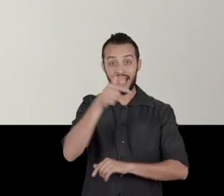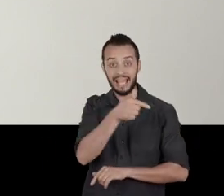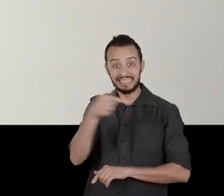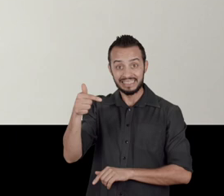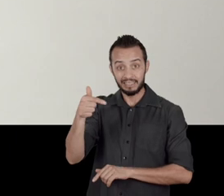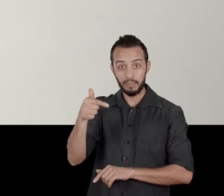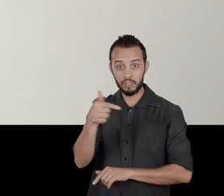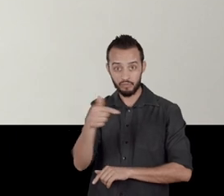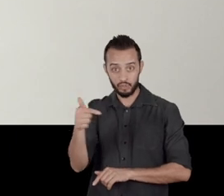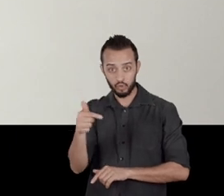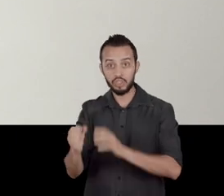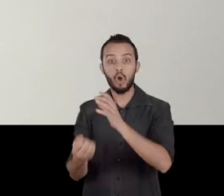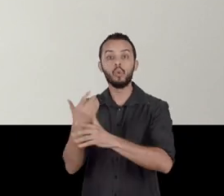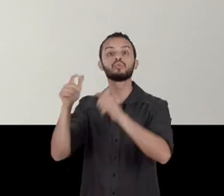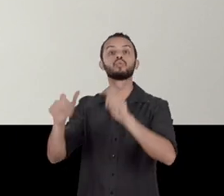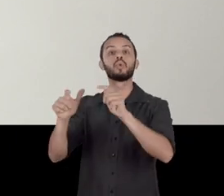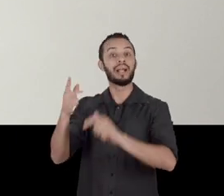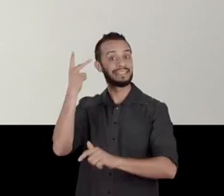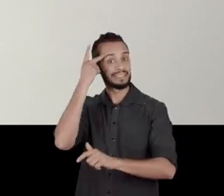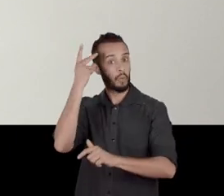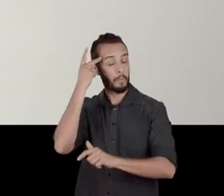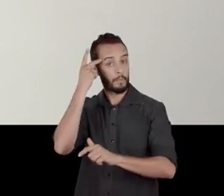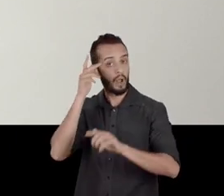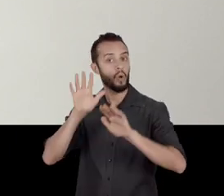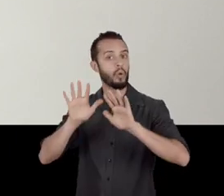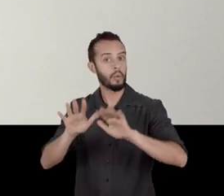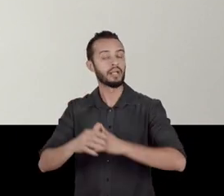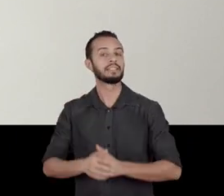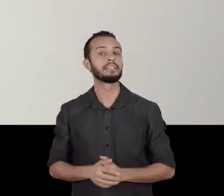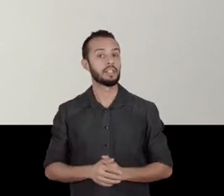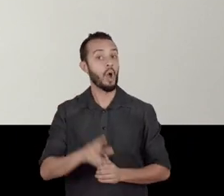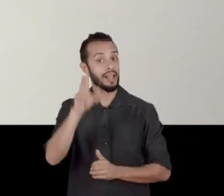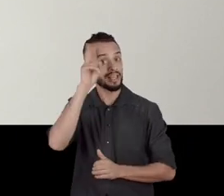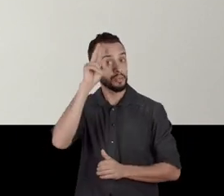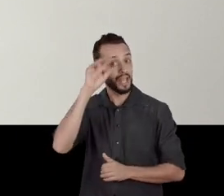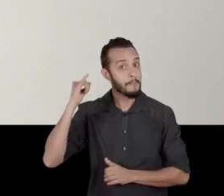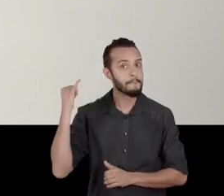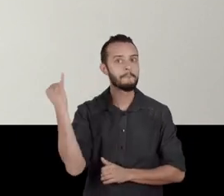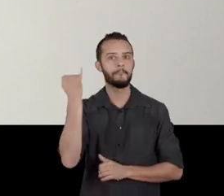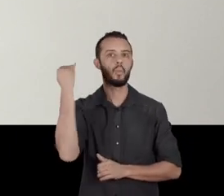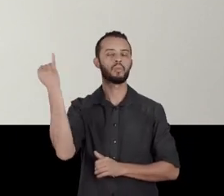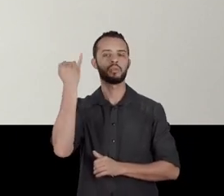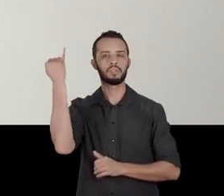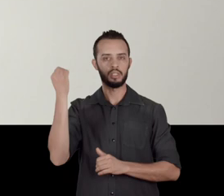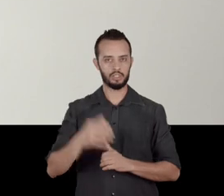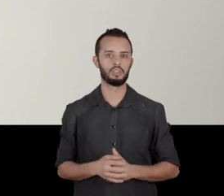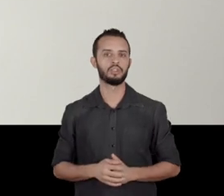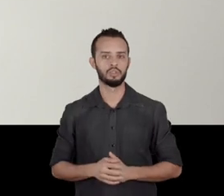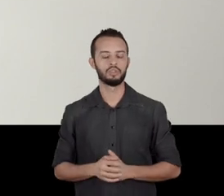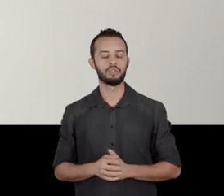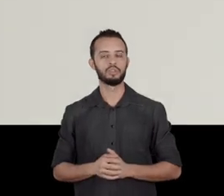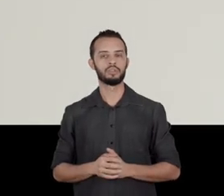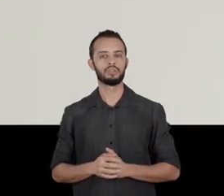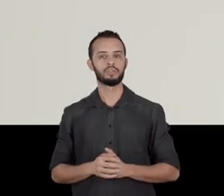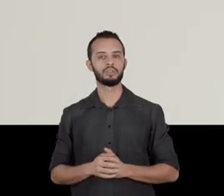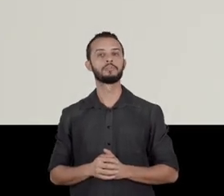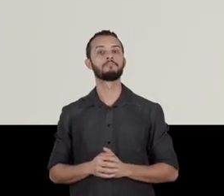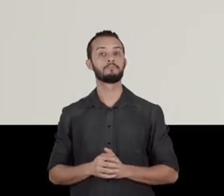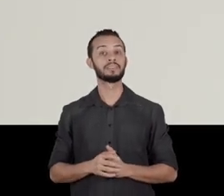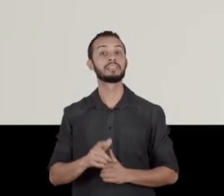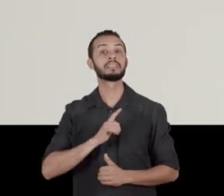22 estava em São Paulo, né? Que também tinha, nesse momento, a gente tem que lembrar, uma preocupação